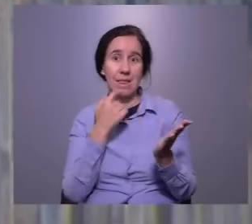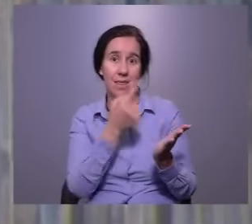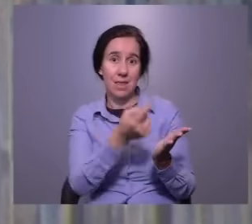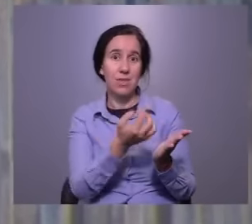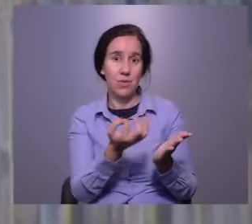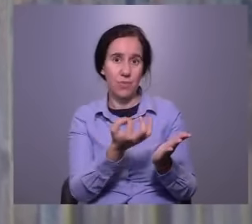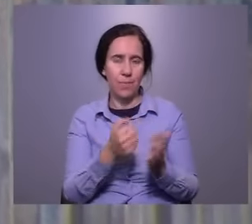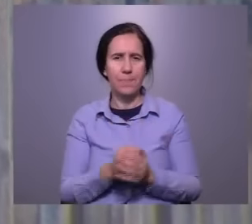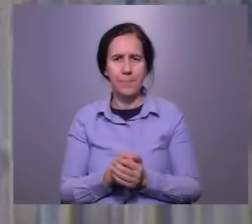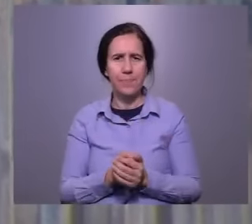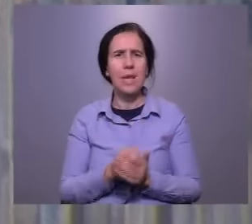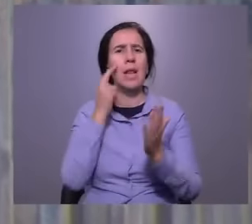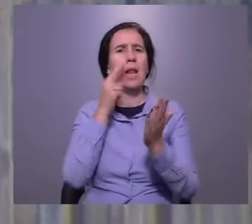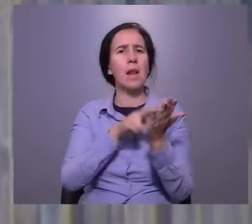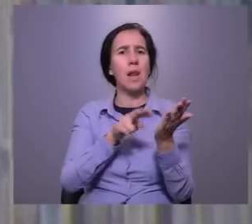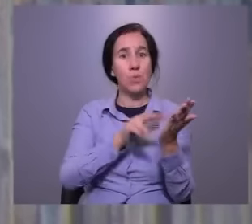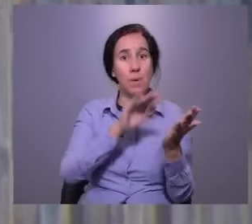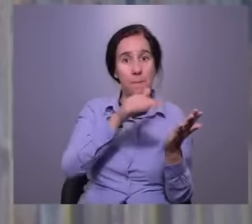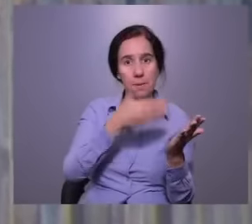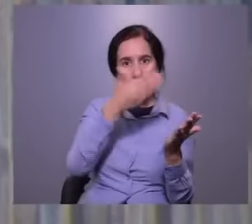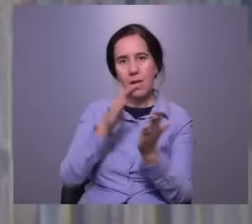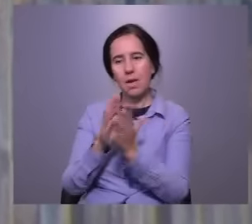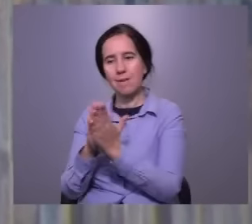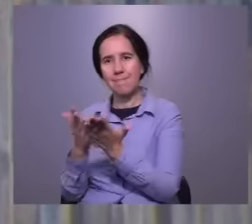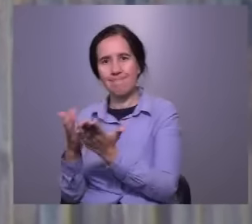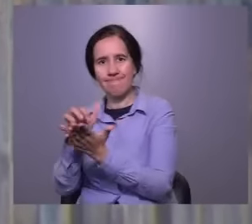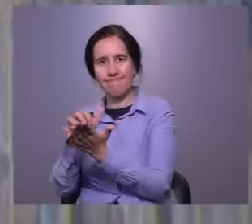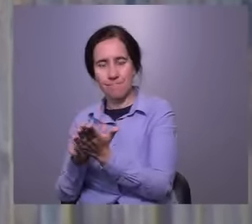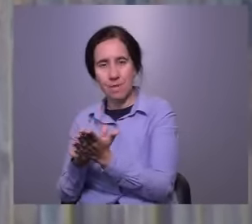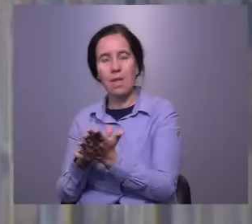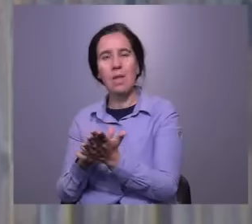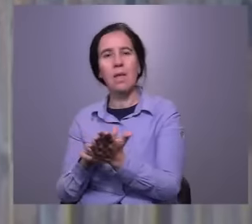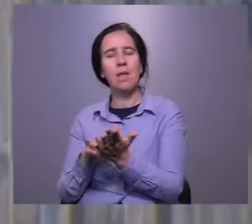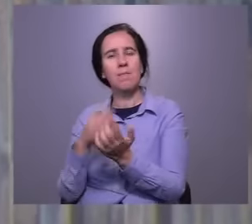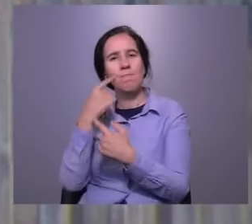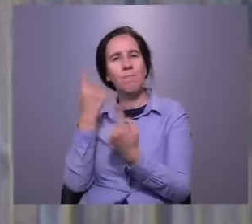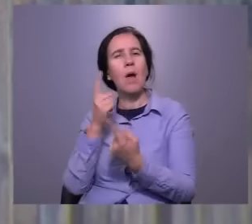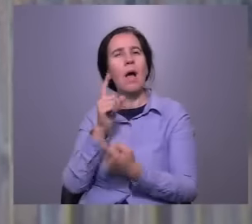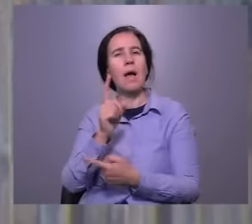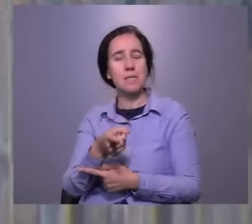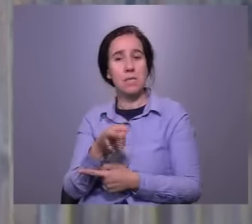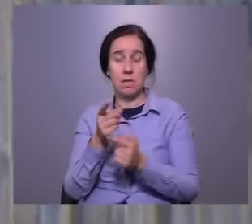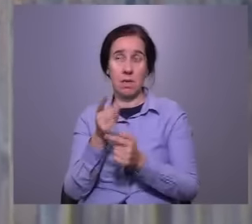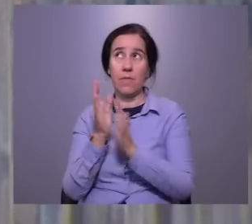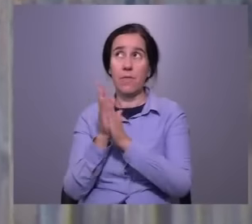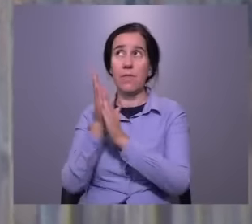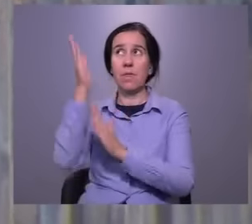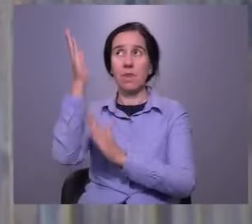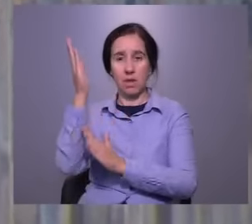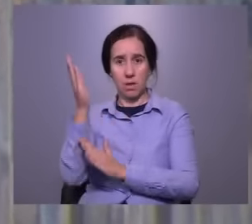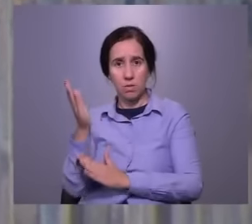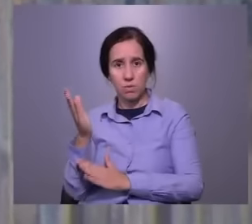por protagonista e que de algum modo anunciava este gesto de Jesus proclamado no